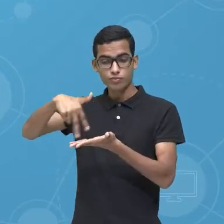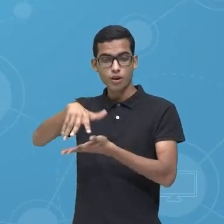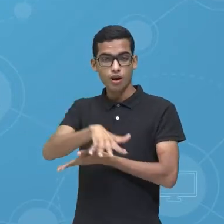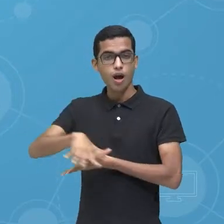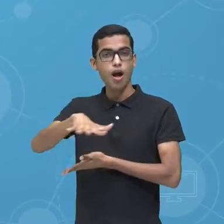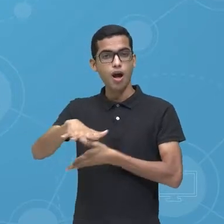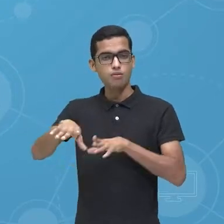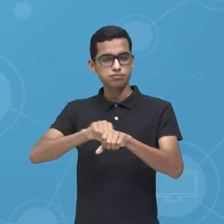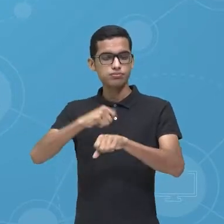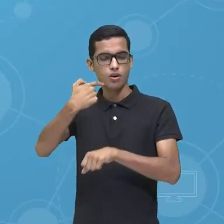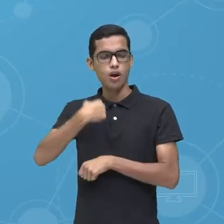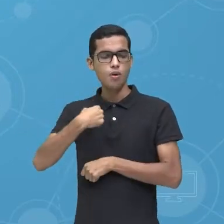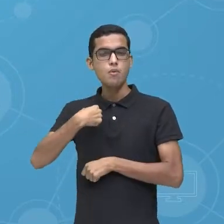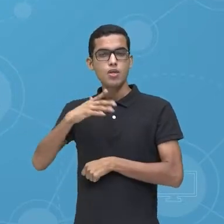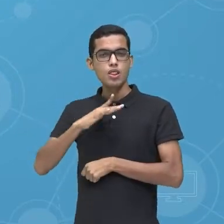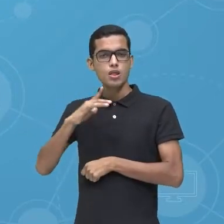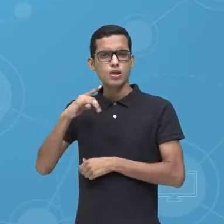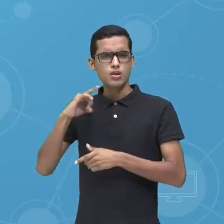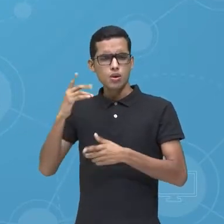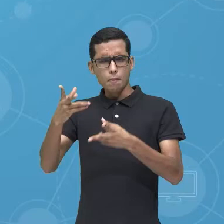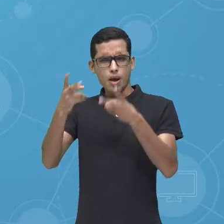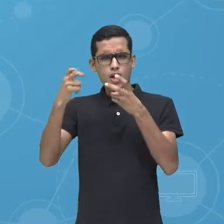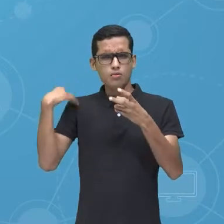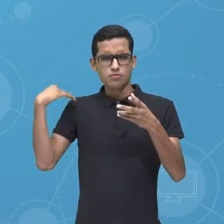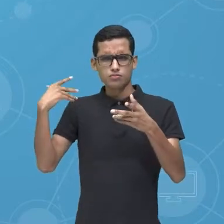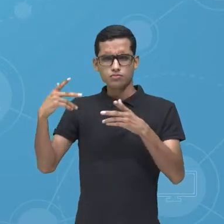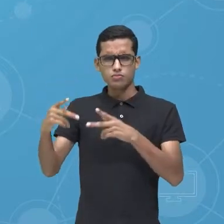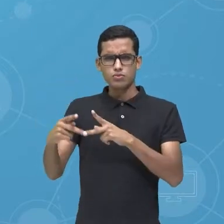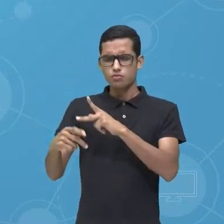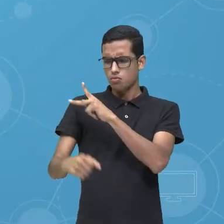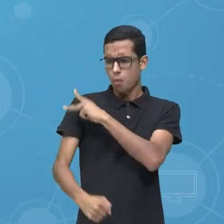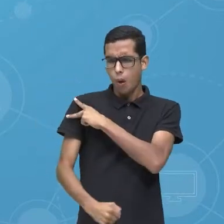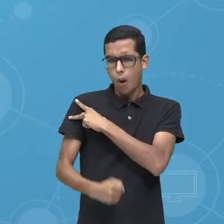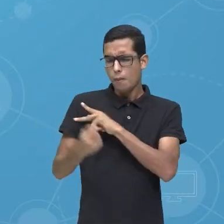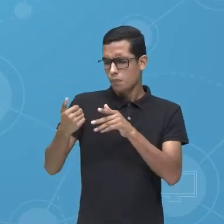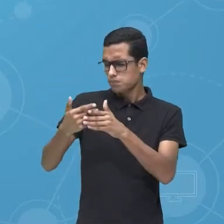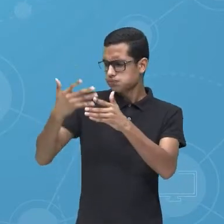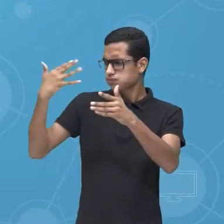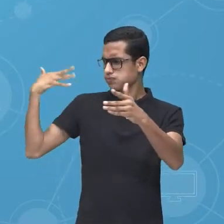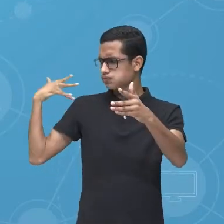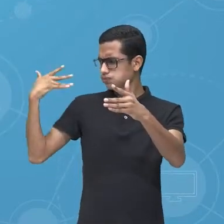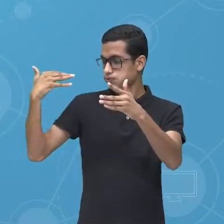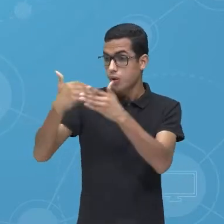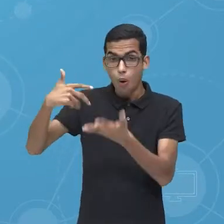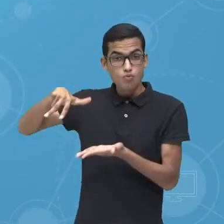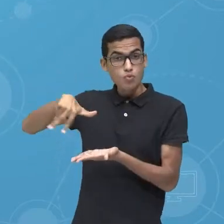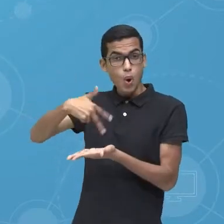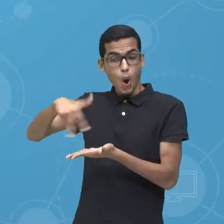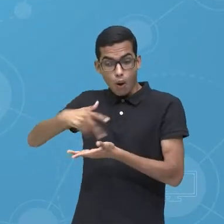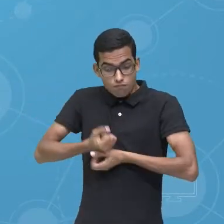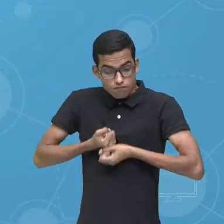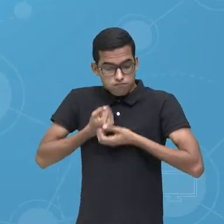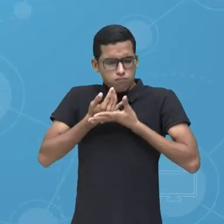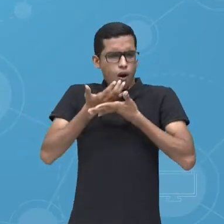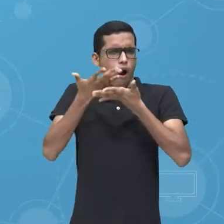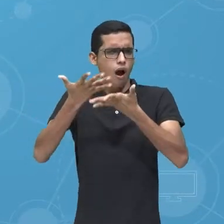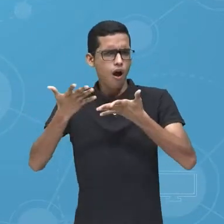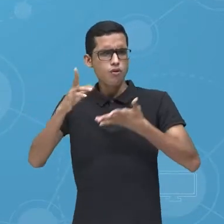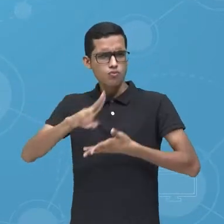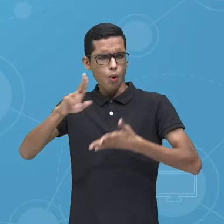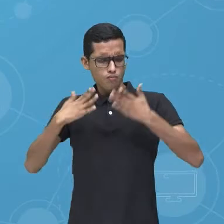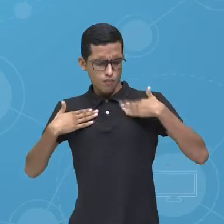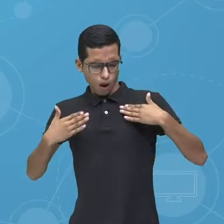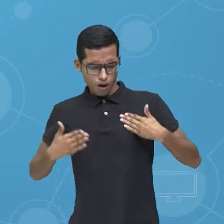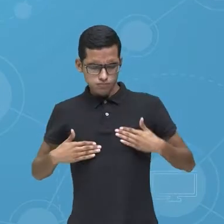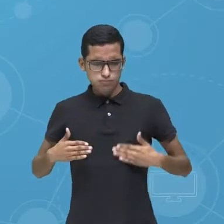gente percebe que vendo desde lá do início da história da humanidade, a dança, o expressar-se através do corpo, ele